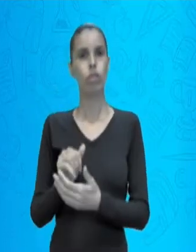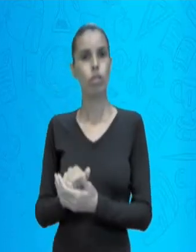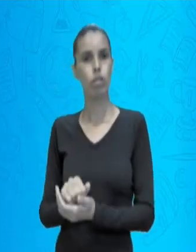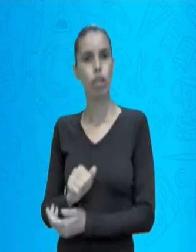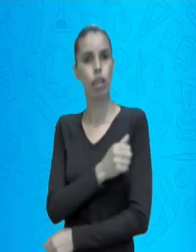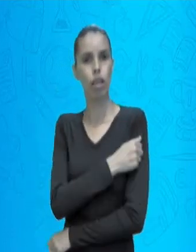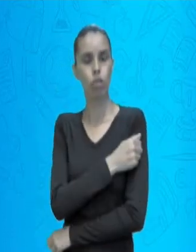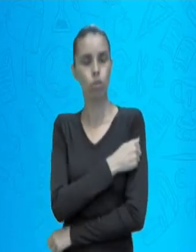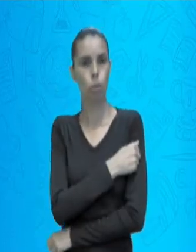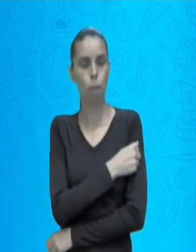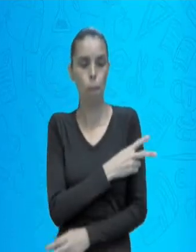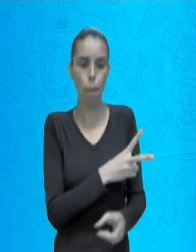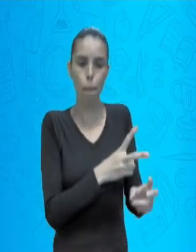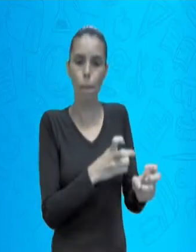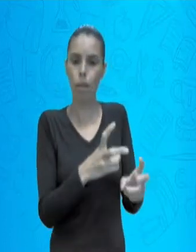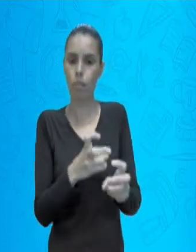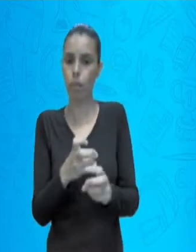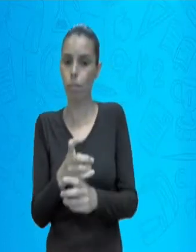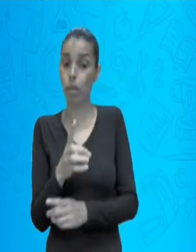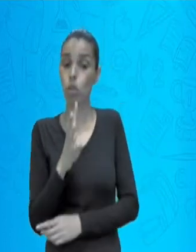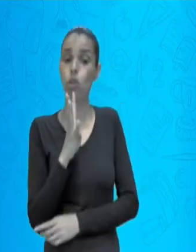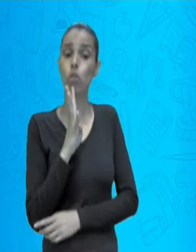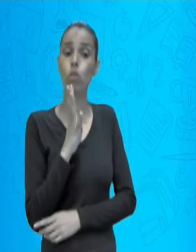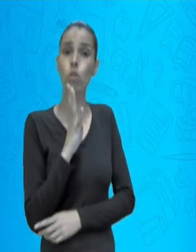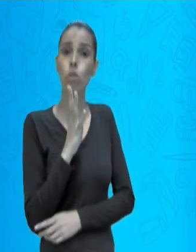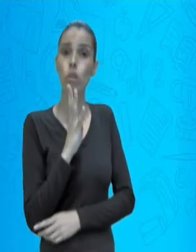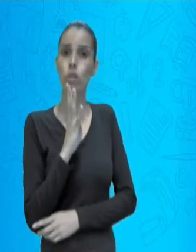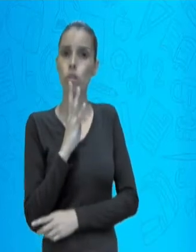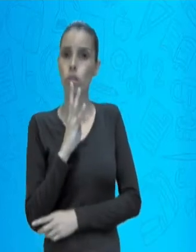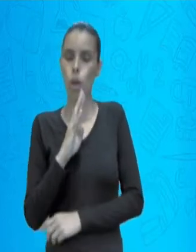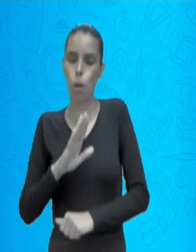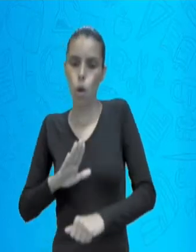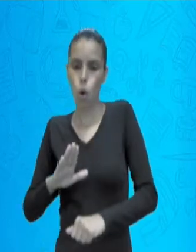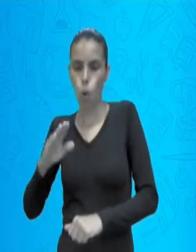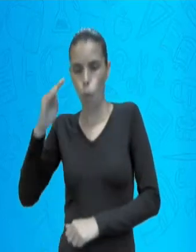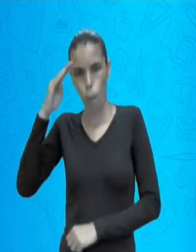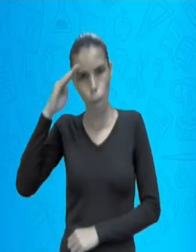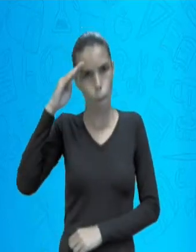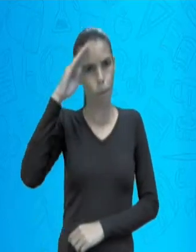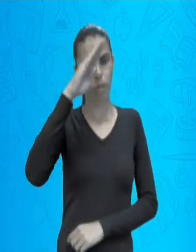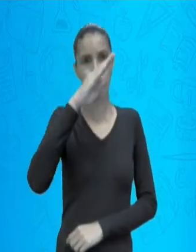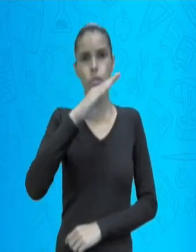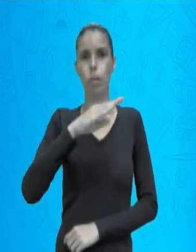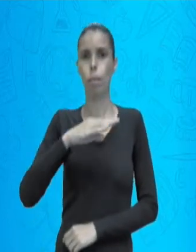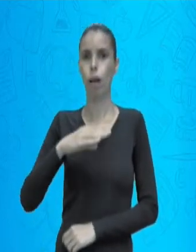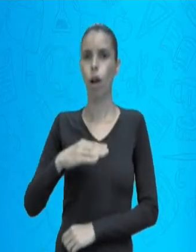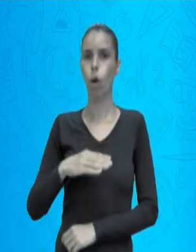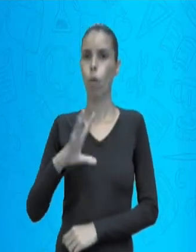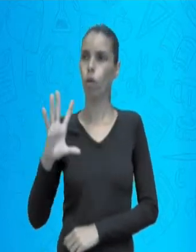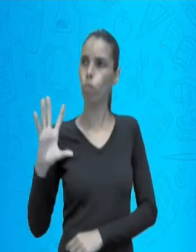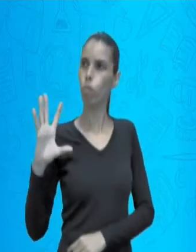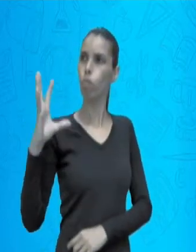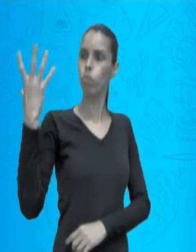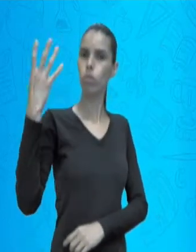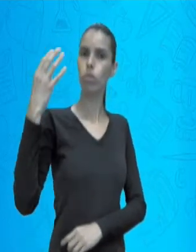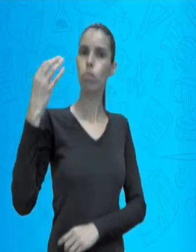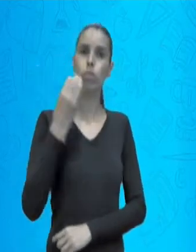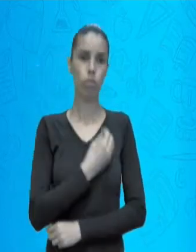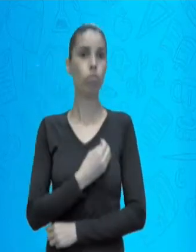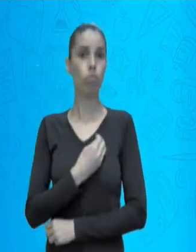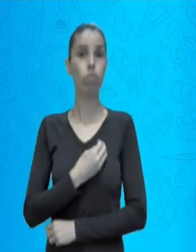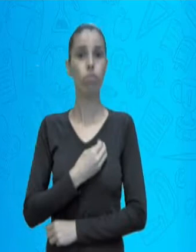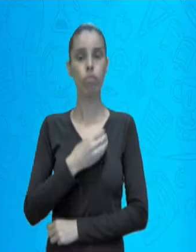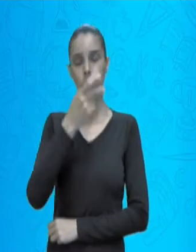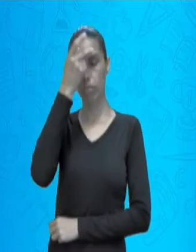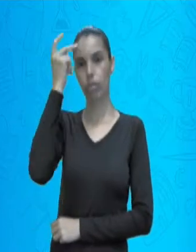importantes? Aquele que a pessoa que você está entrevistando, ele relatar para você. Pode ser um dia